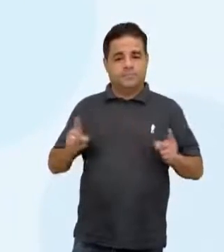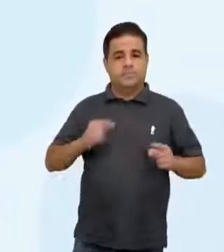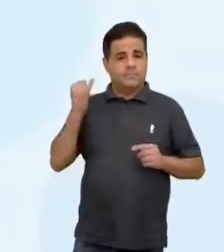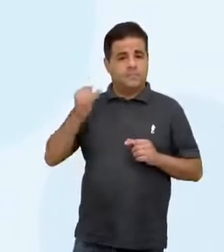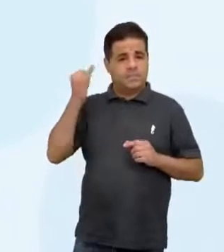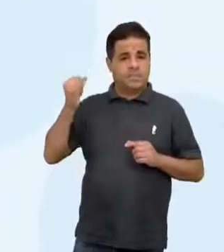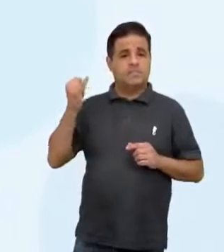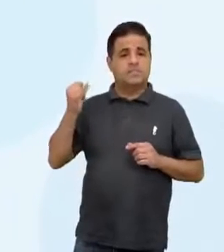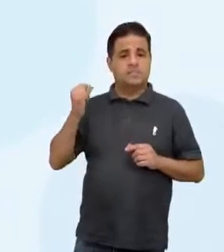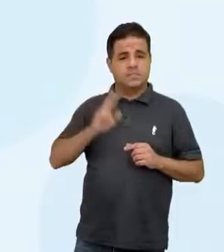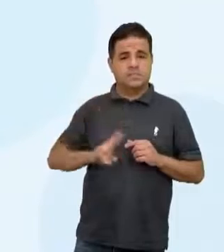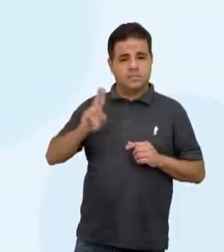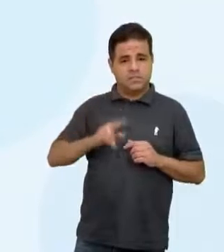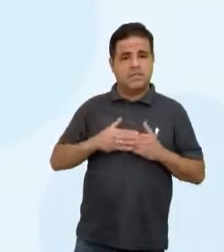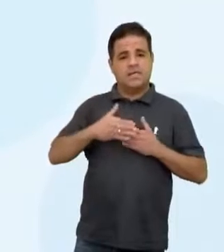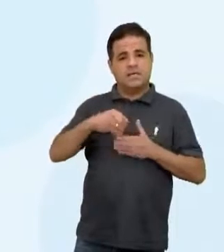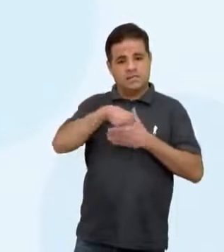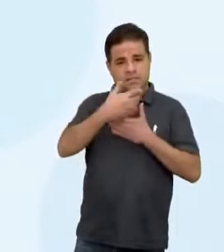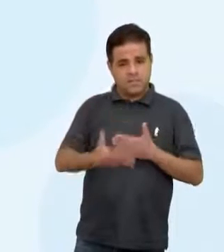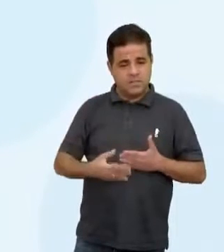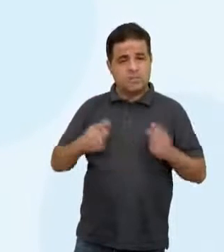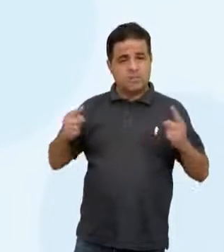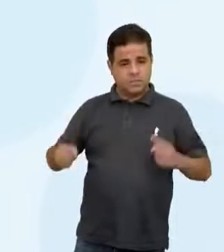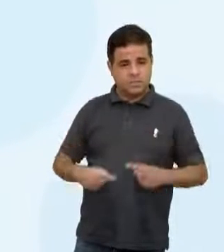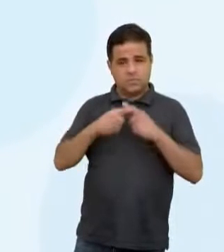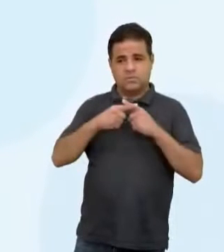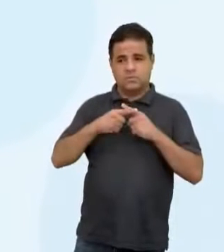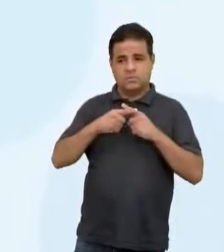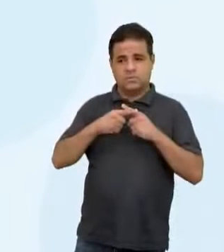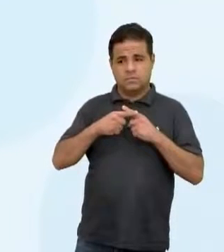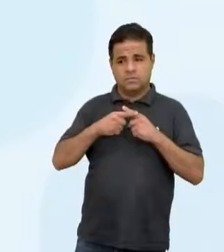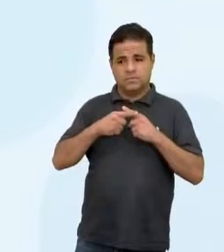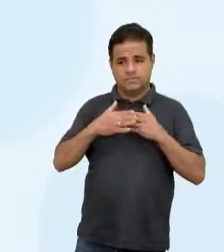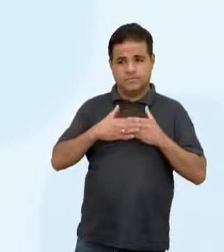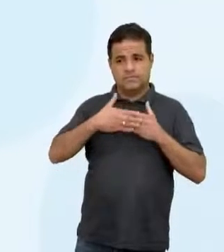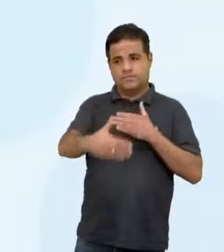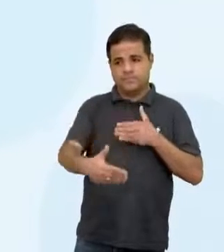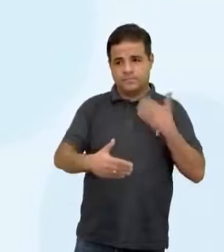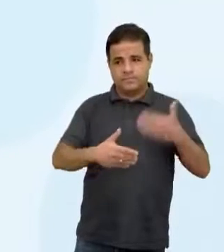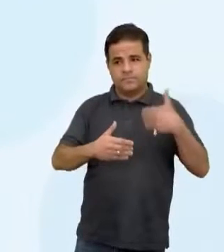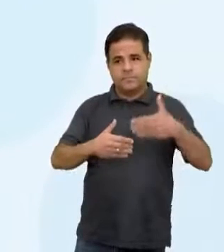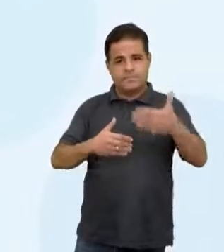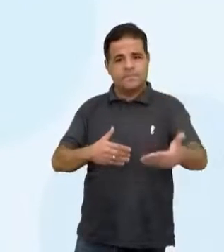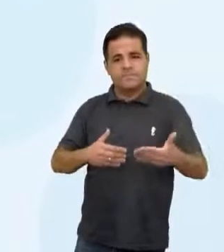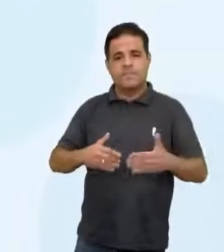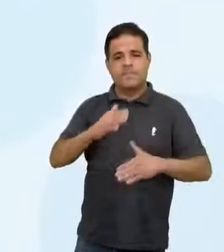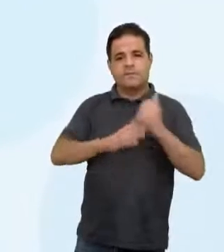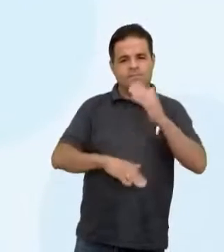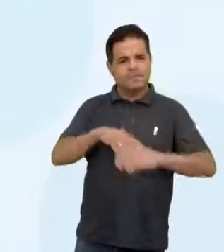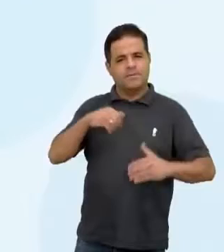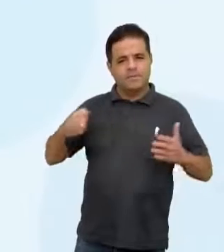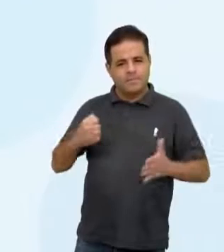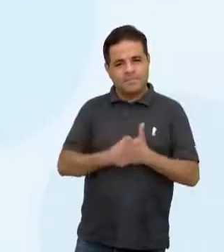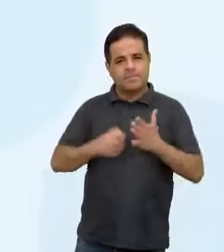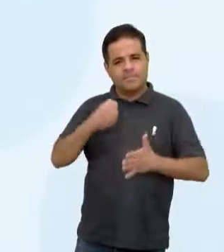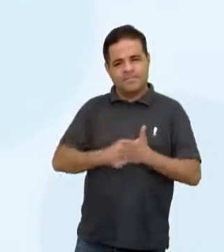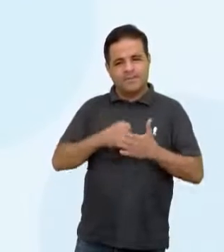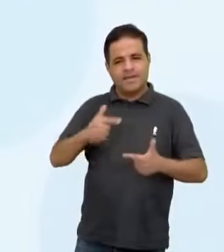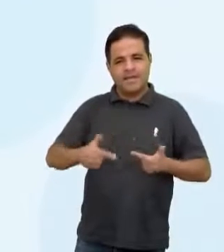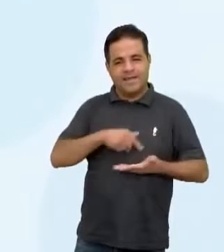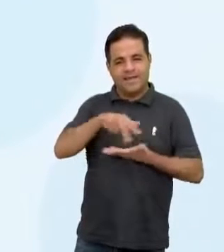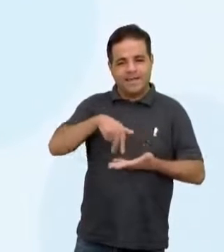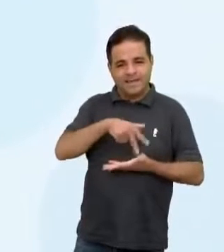da utilização dos conteúdos dos jogos, ginásticas, lutas e danças na prática regular de exercícios